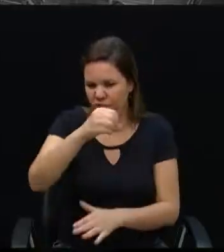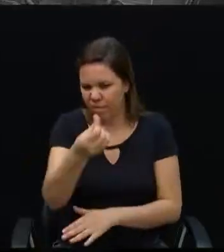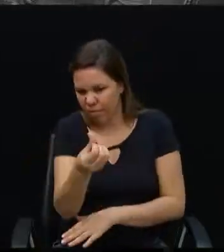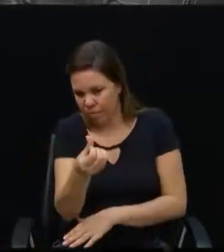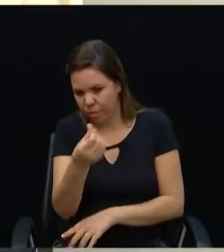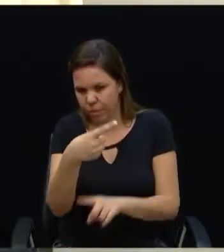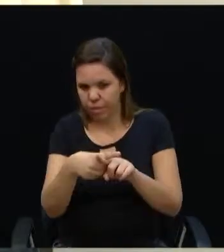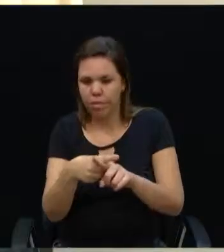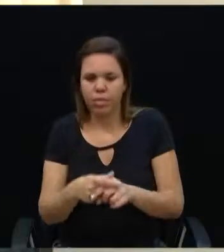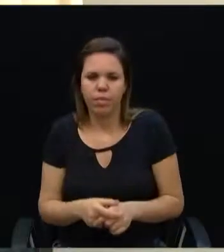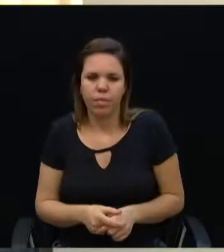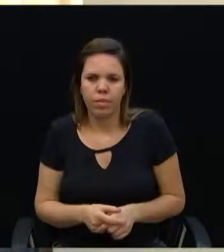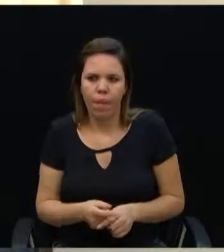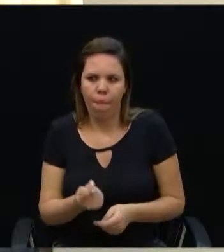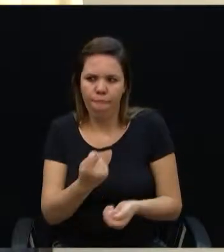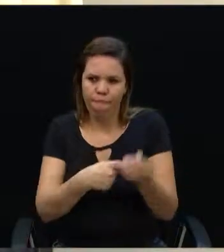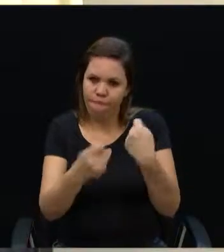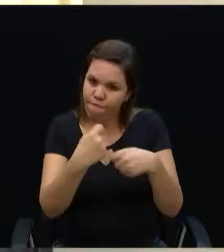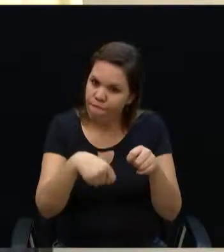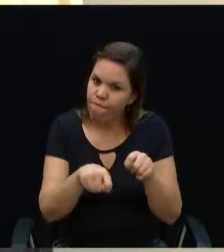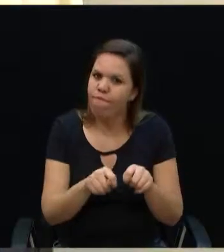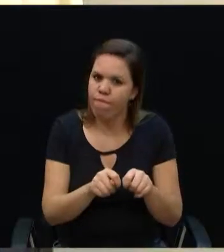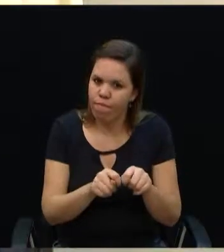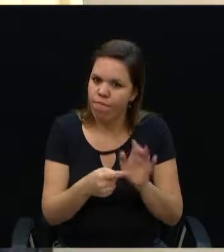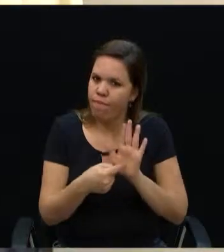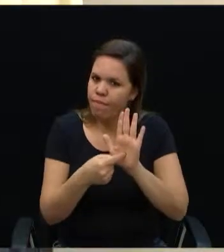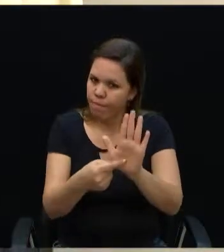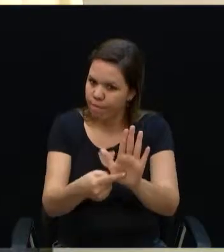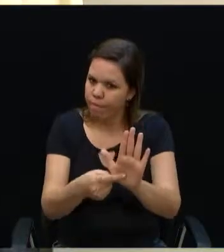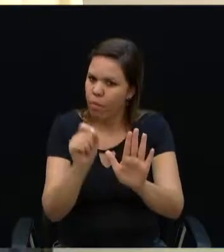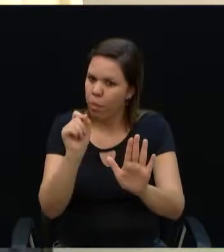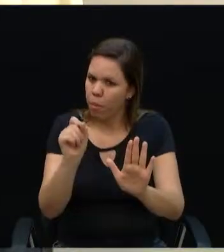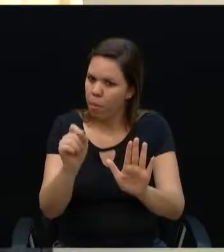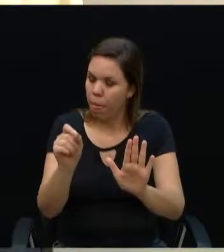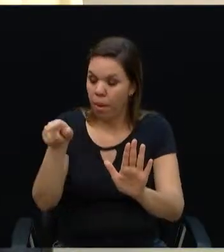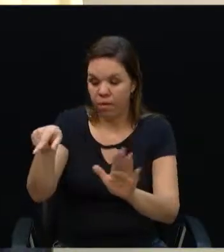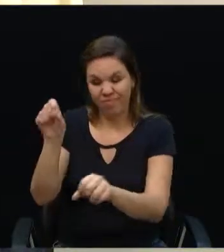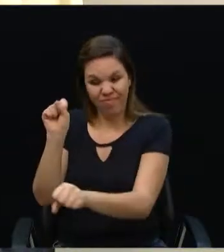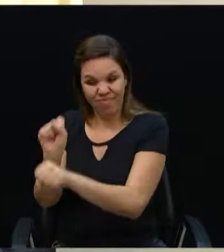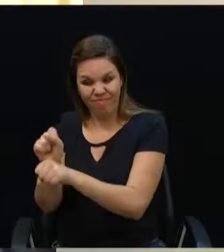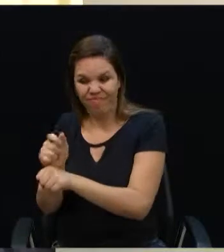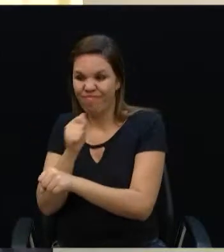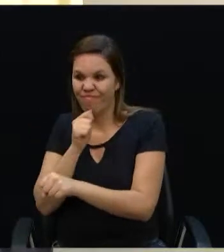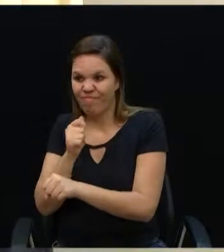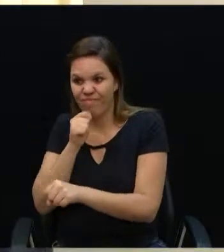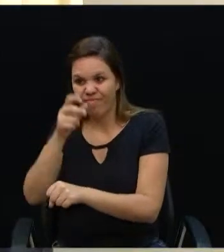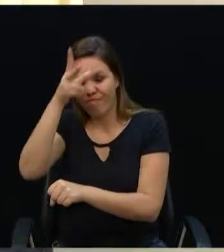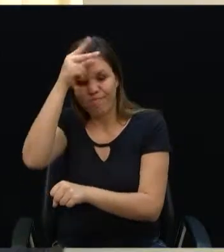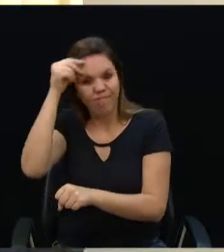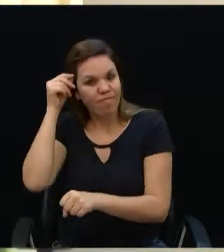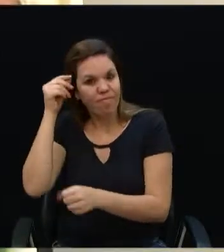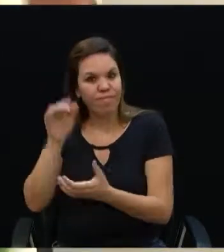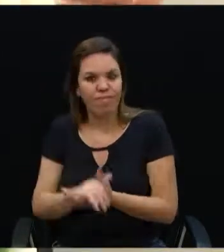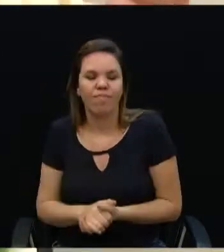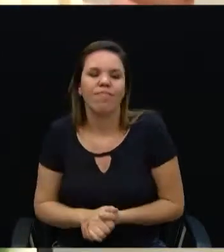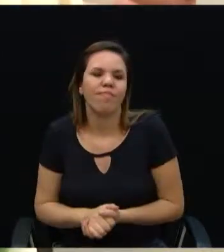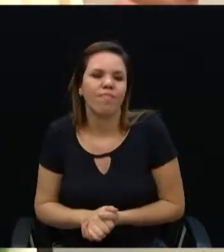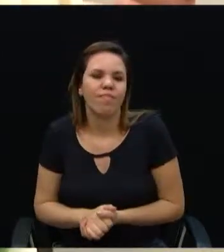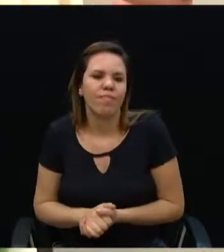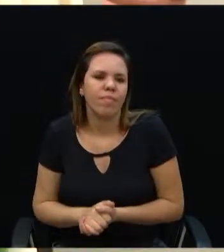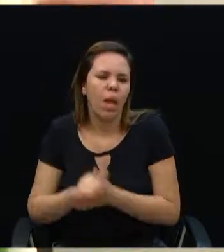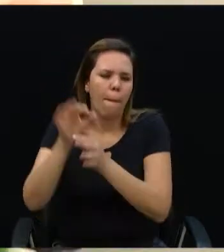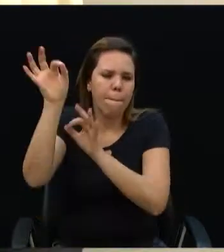96 vezes. A economia, ela demonstra um sinal meio de paralisação. A prefeitura, ela